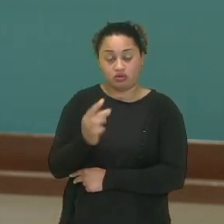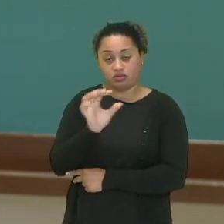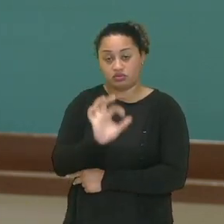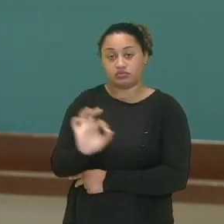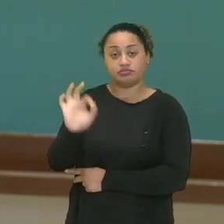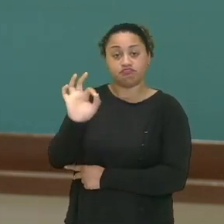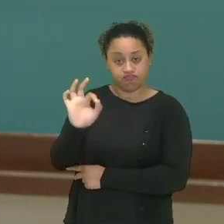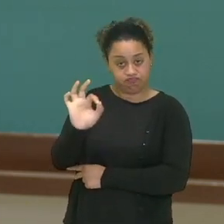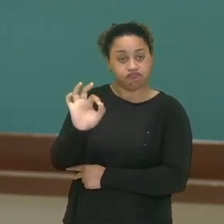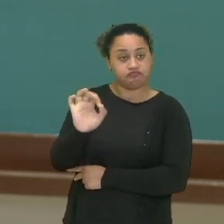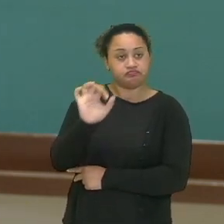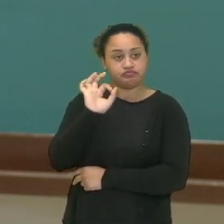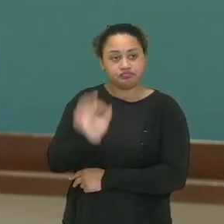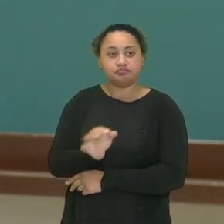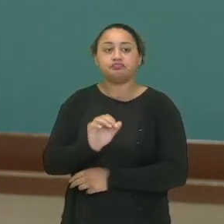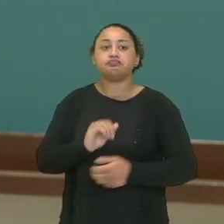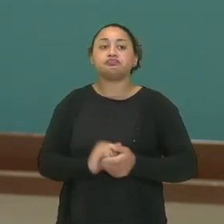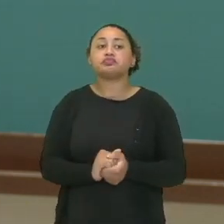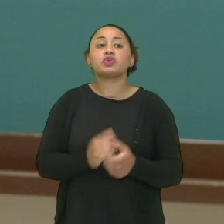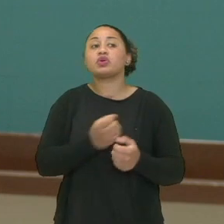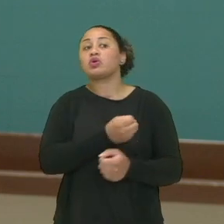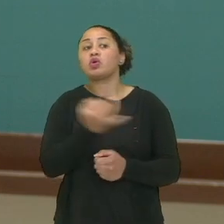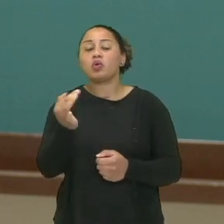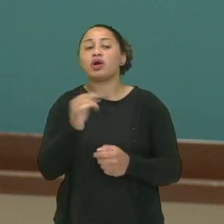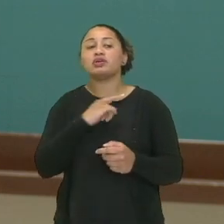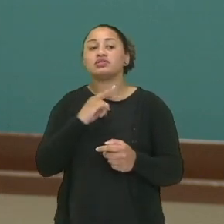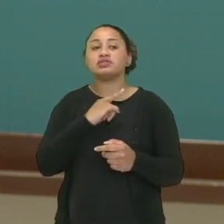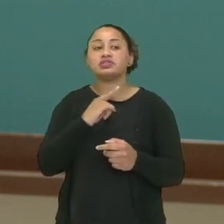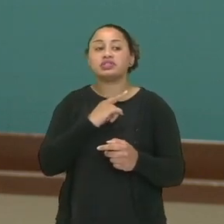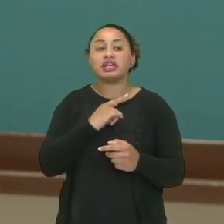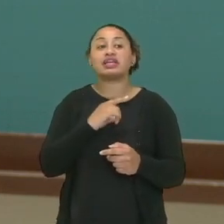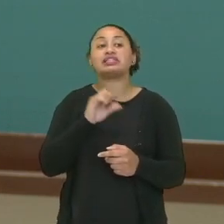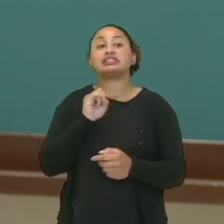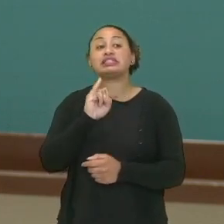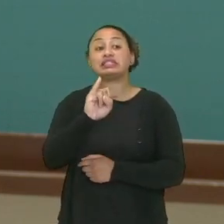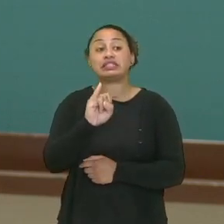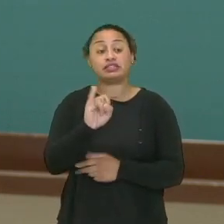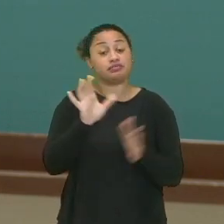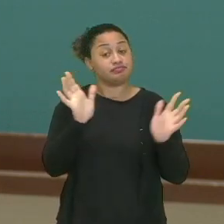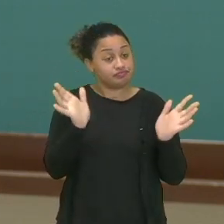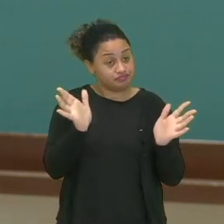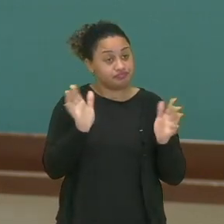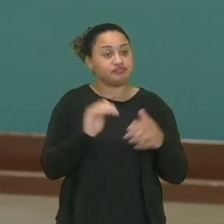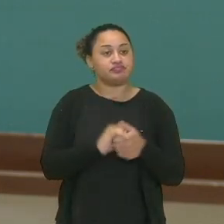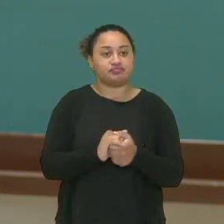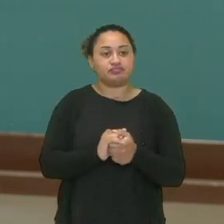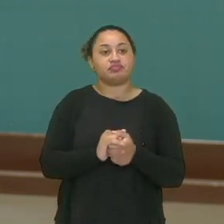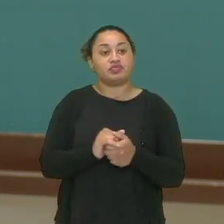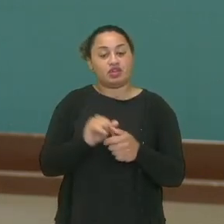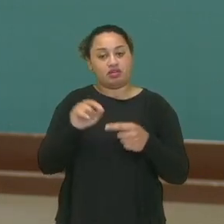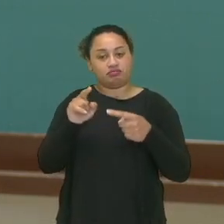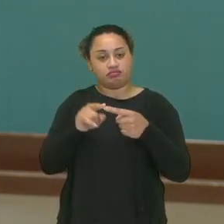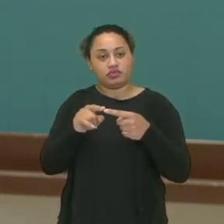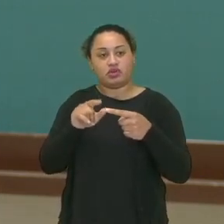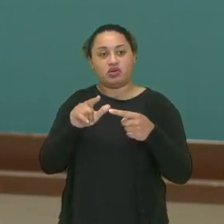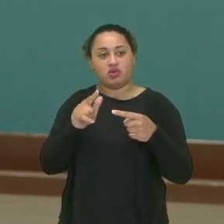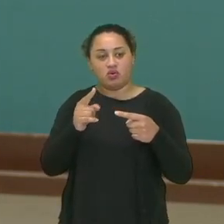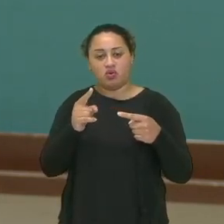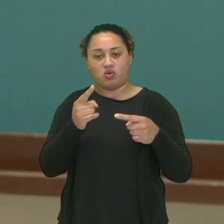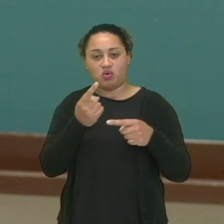grau, exatamente, 1 grau. Quantos graus teremos em, olha lá, 1/4 de volta,